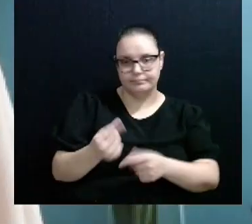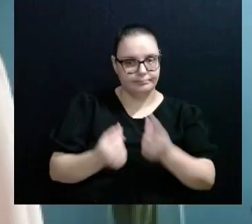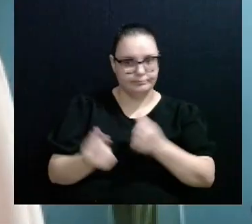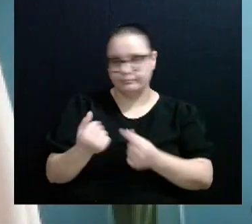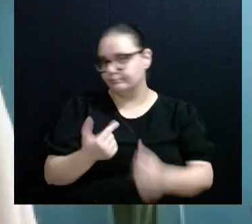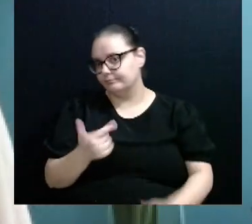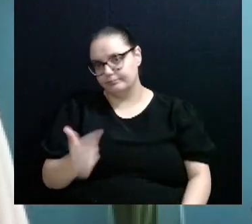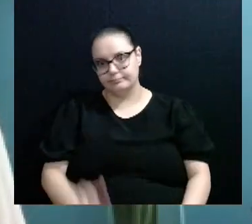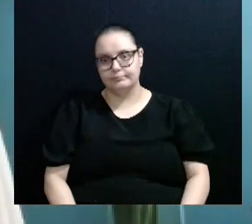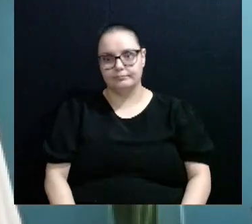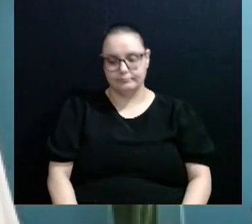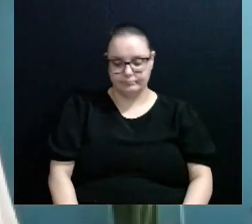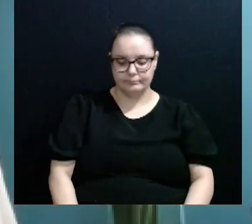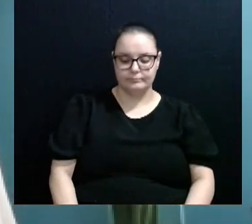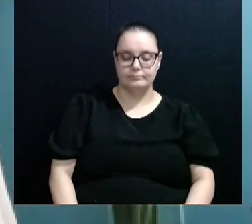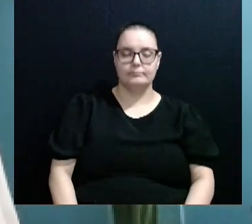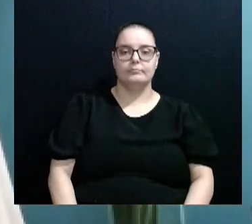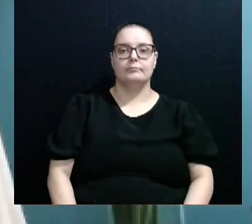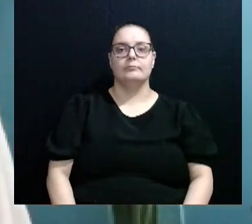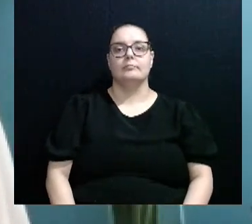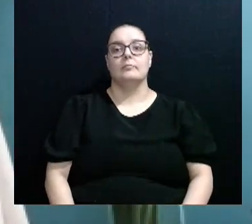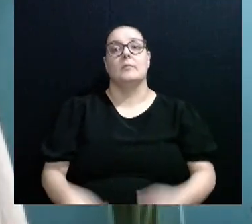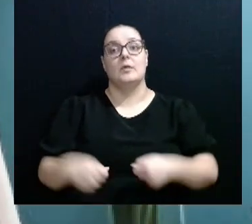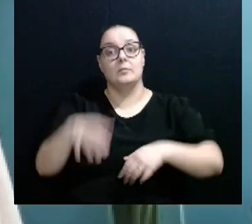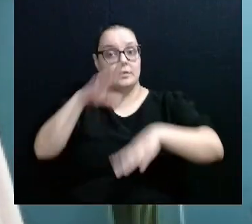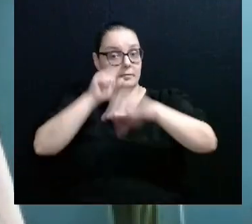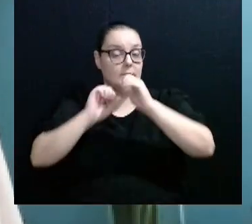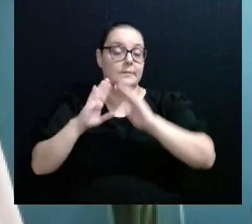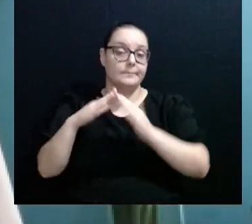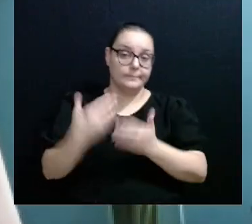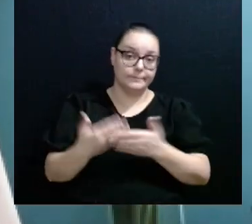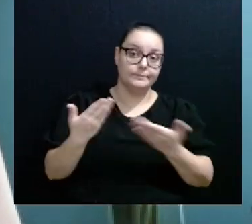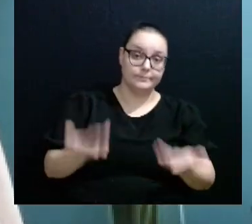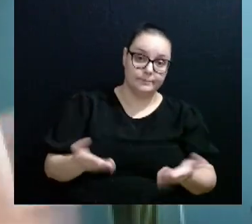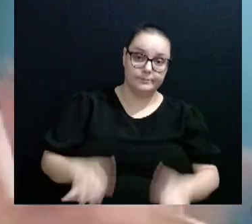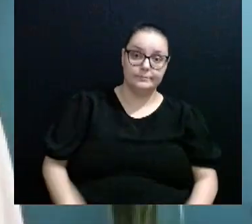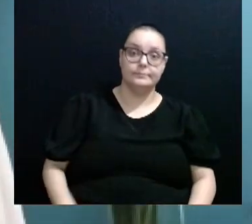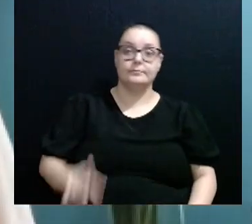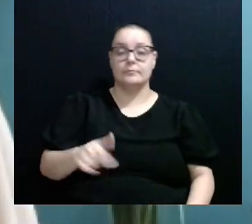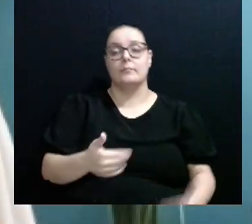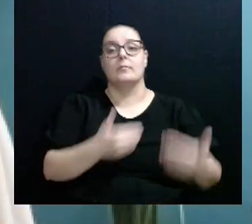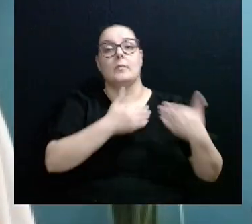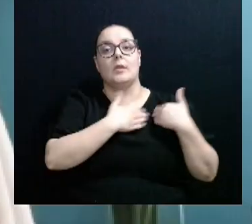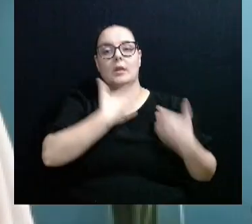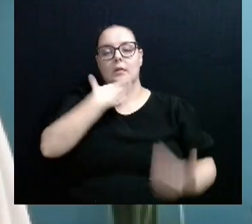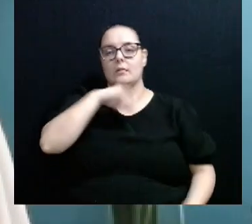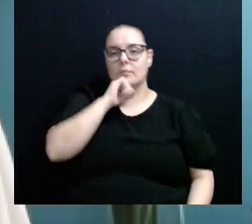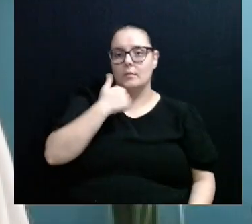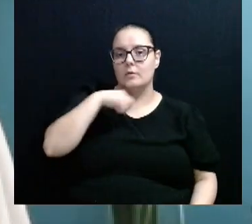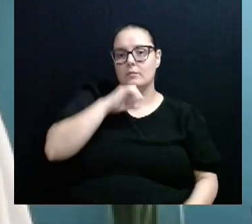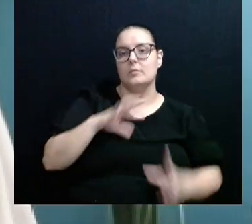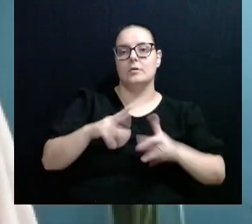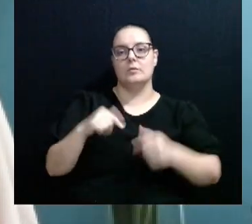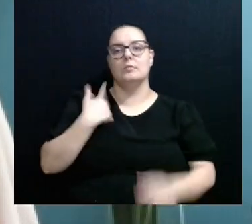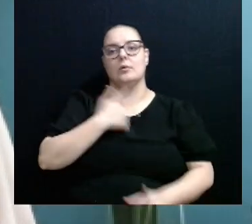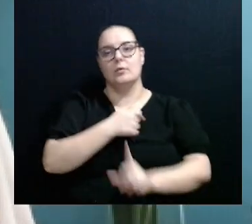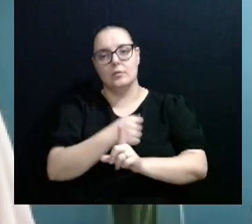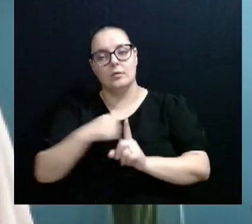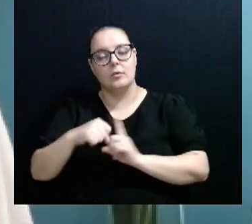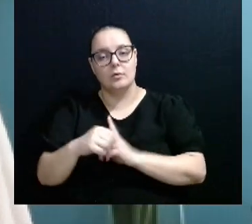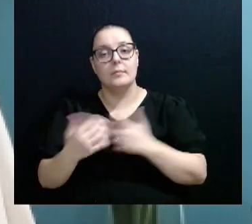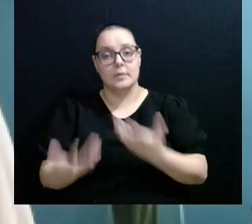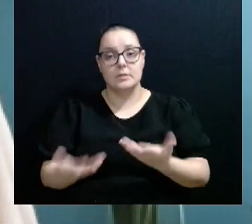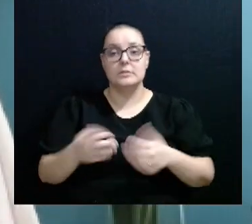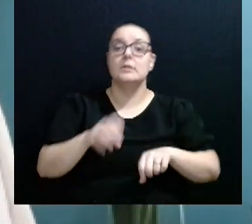na escola, né? Então, acaba sendo responsabilidade dos pais e de todos nós, como sociedade, ensinar